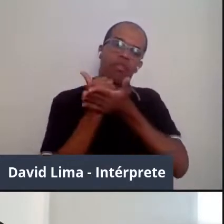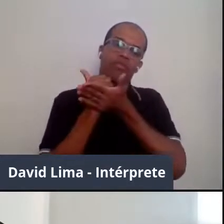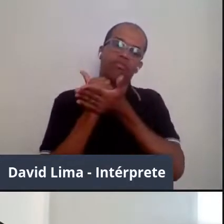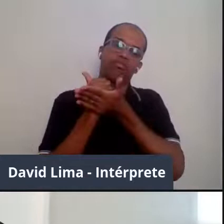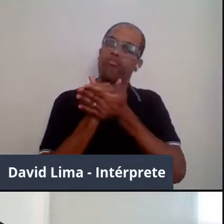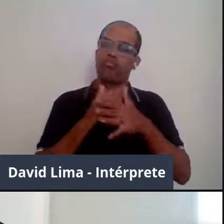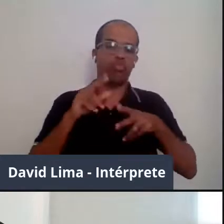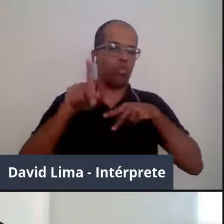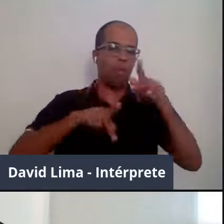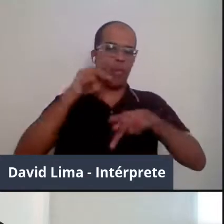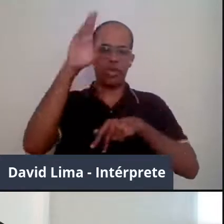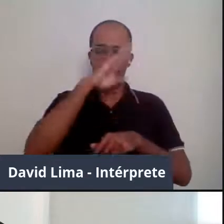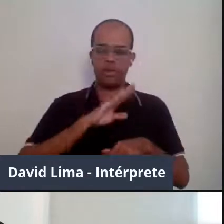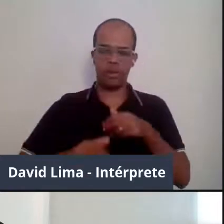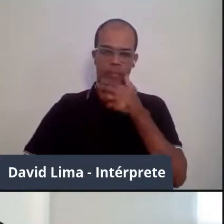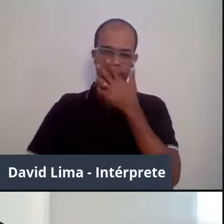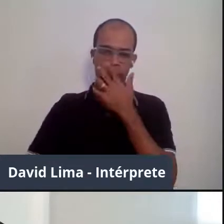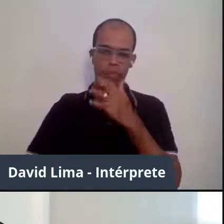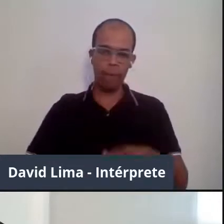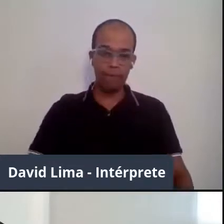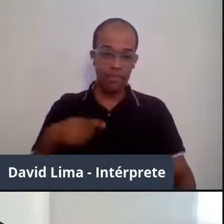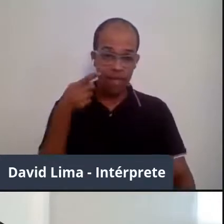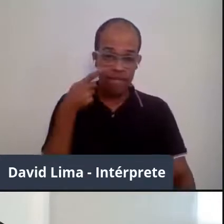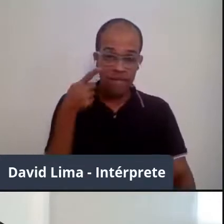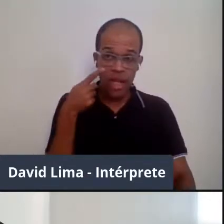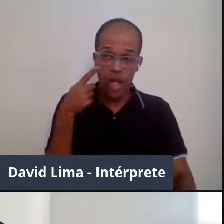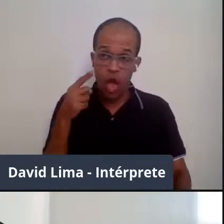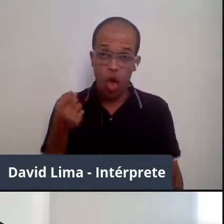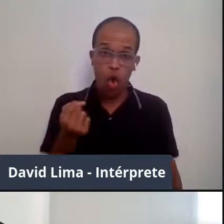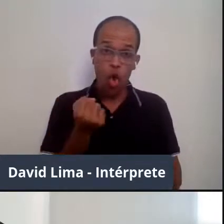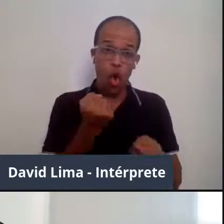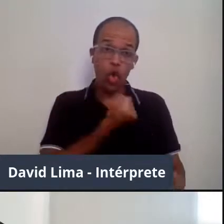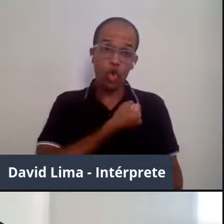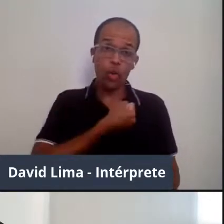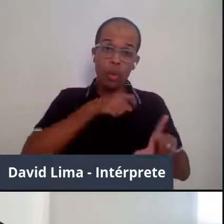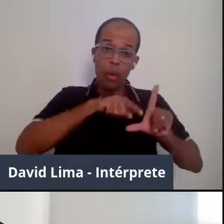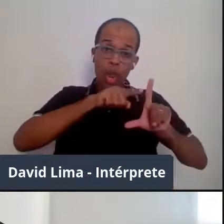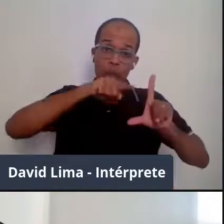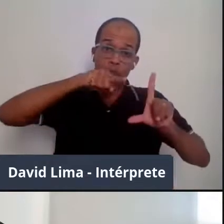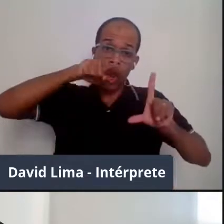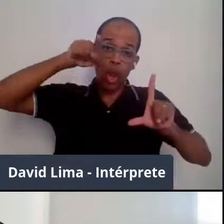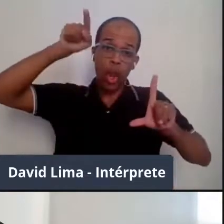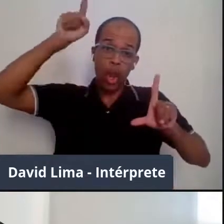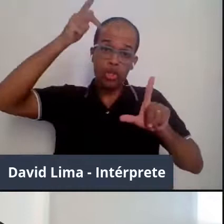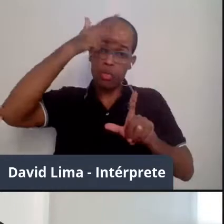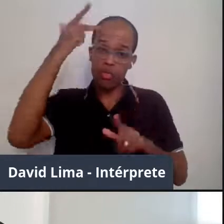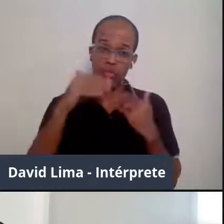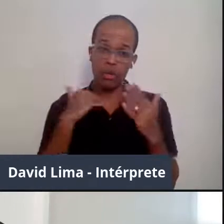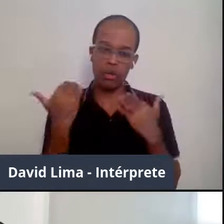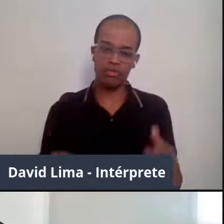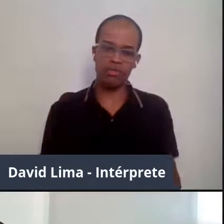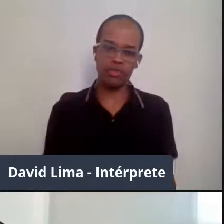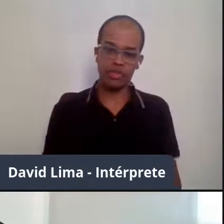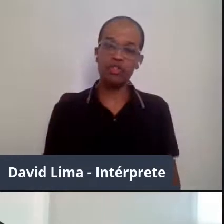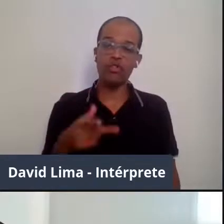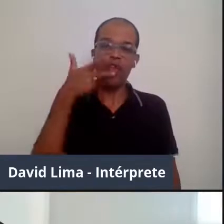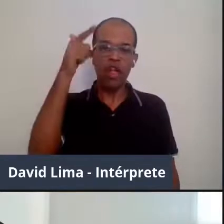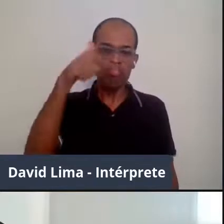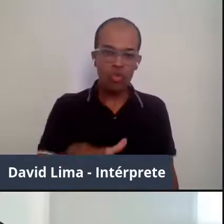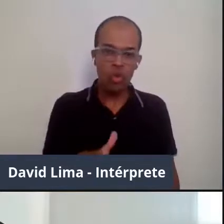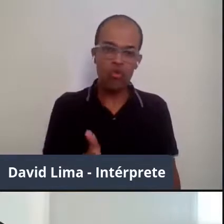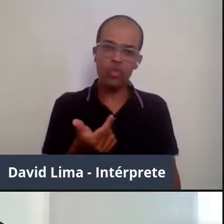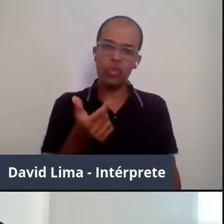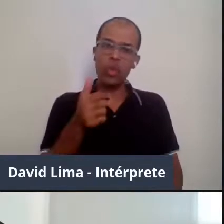brasileiras. Veja, esse dado é assustador, eu repito aqui, no encerramento, estamos chegando ali em julho